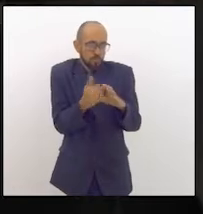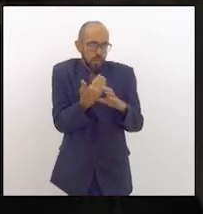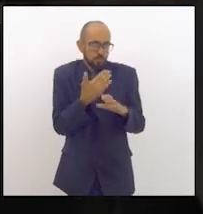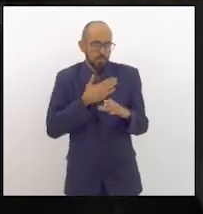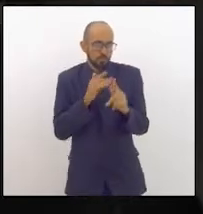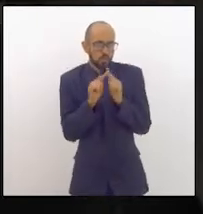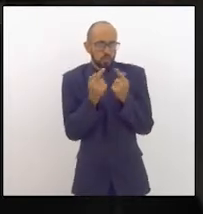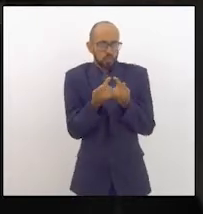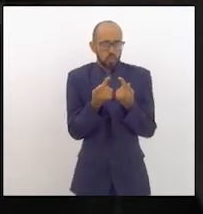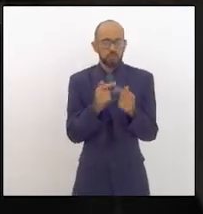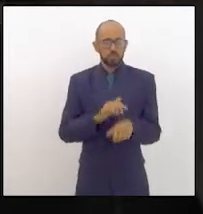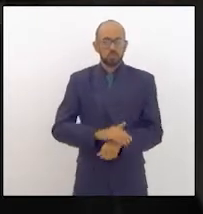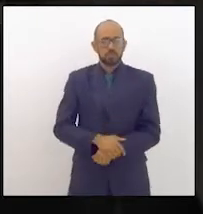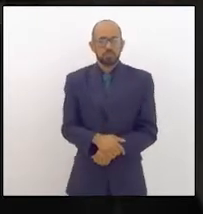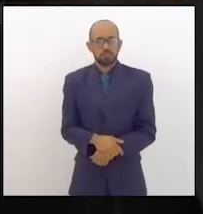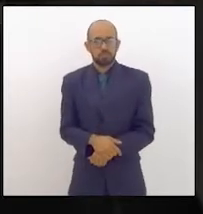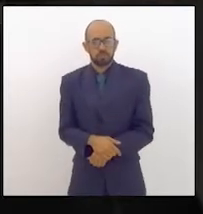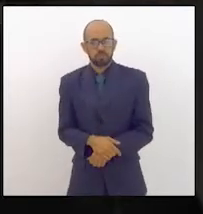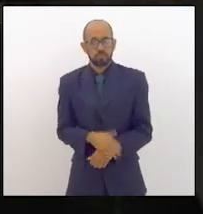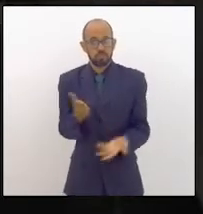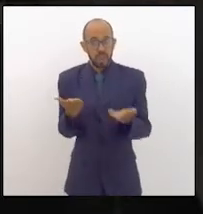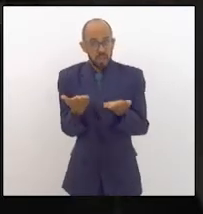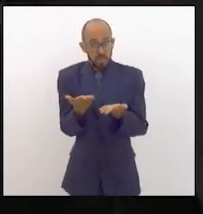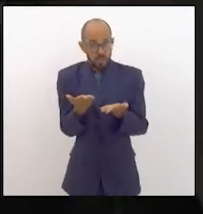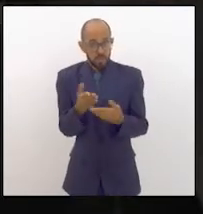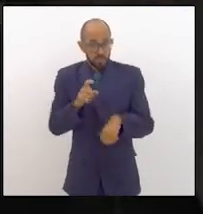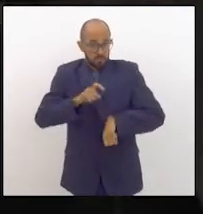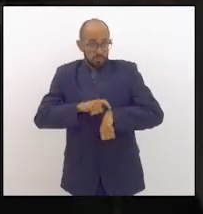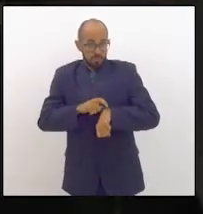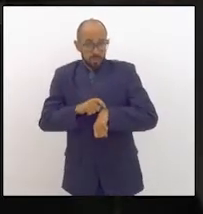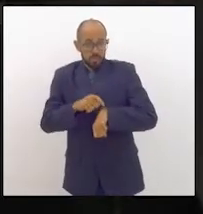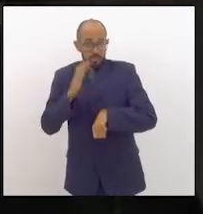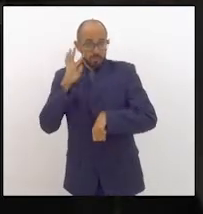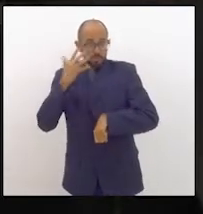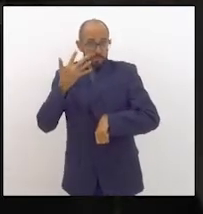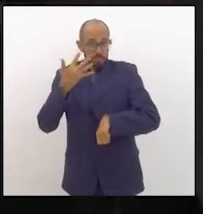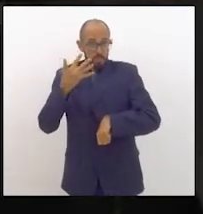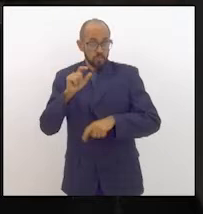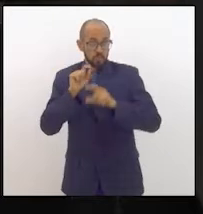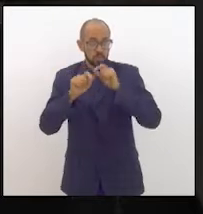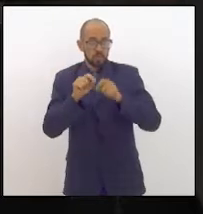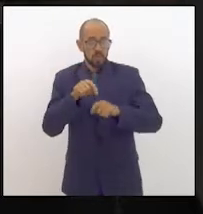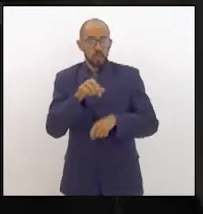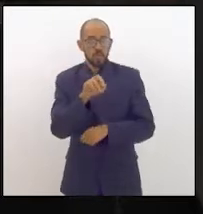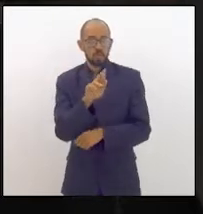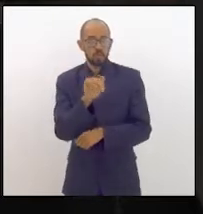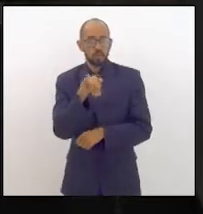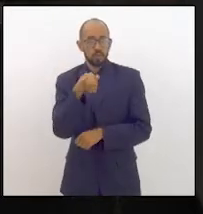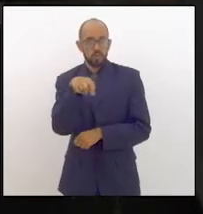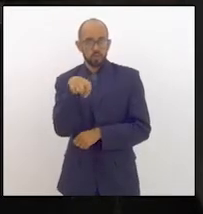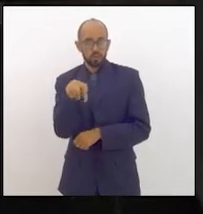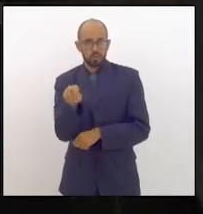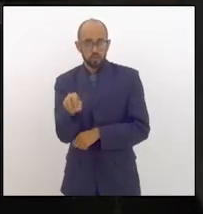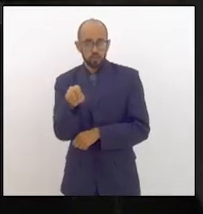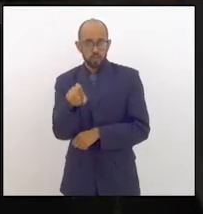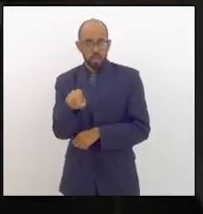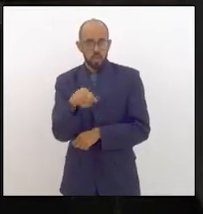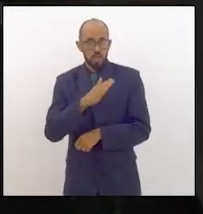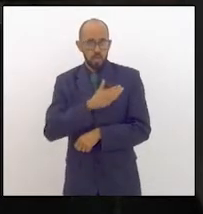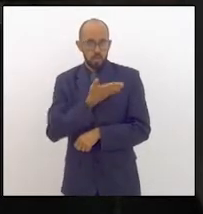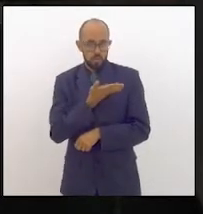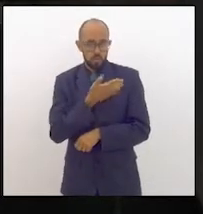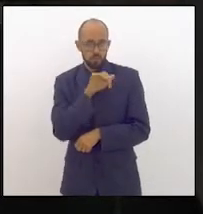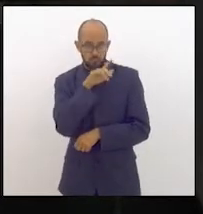que na verdade agora na hora da decisão o freixo é horrível é o